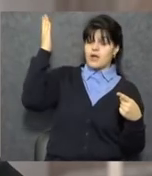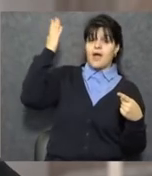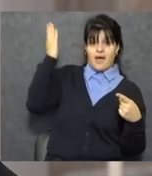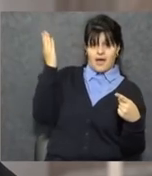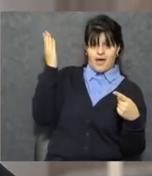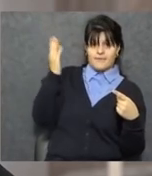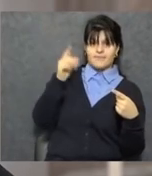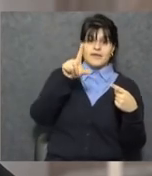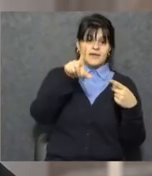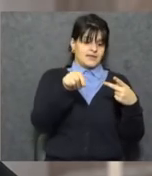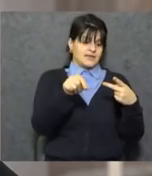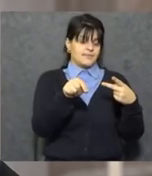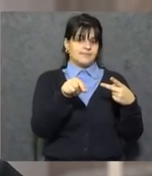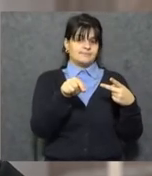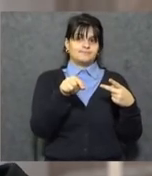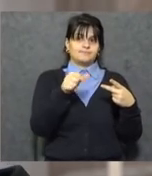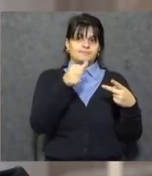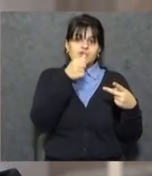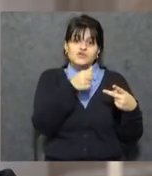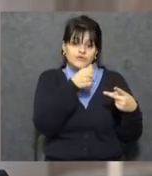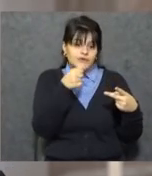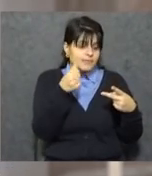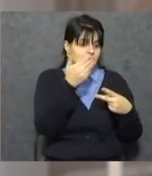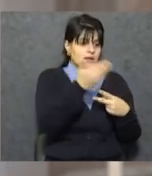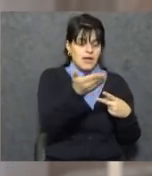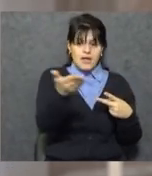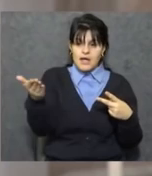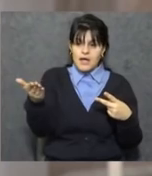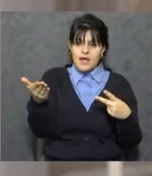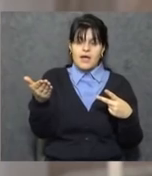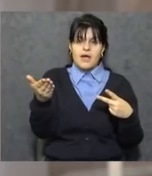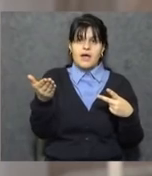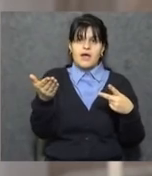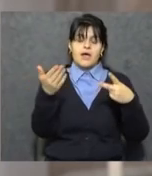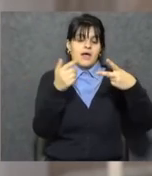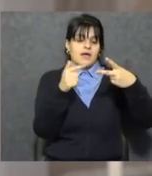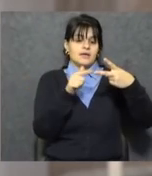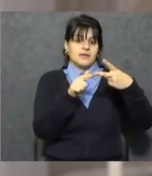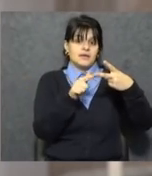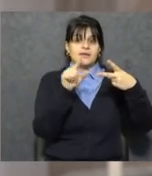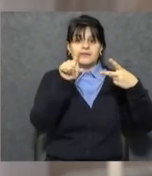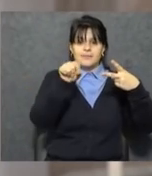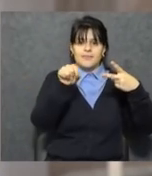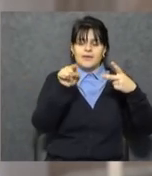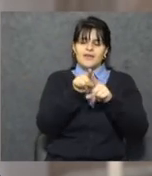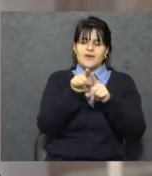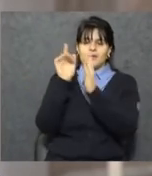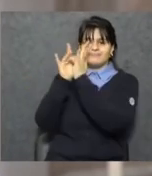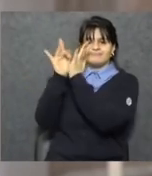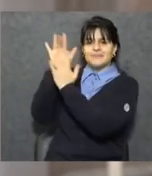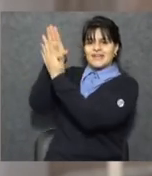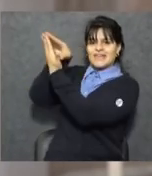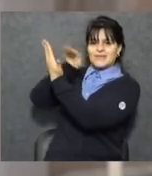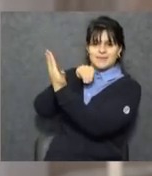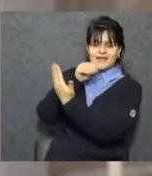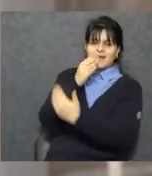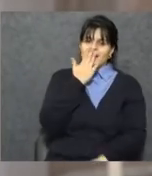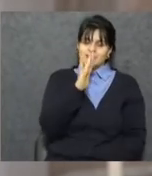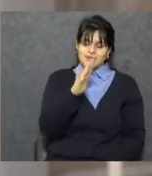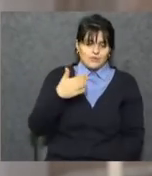situações de sofrimento a Jesus Cristo, mas é também o desafio a imitá-lo na sua atitude